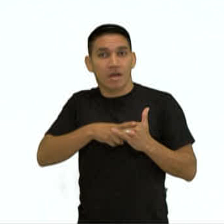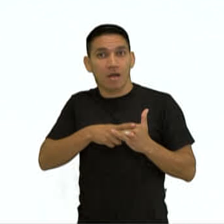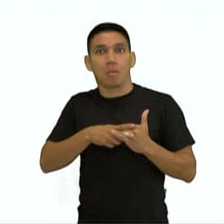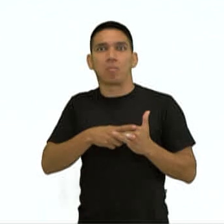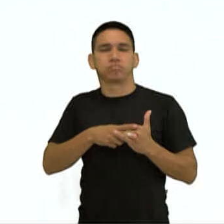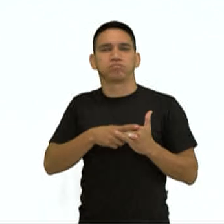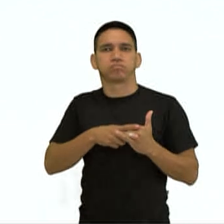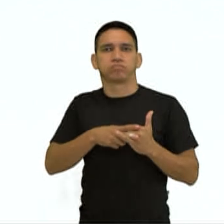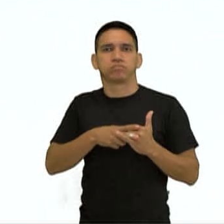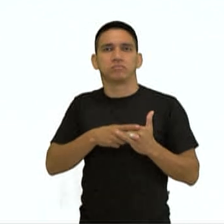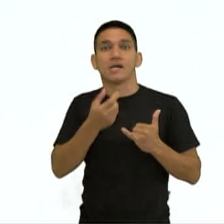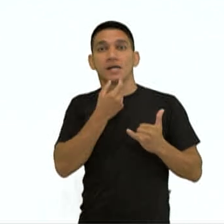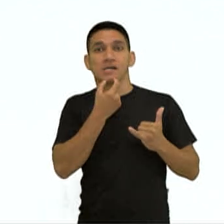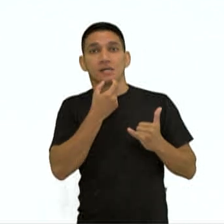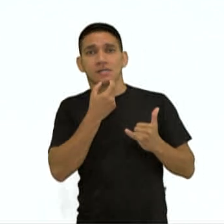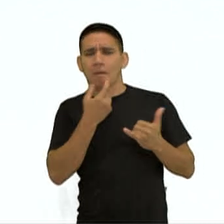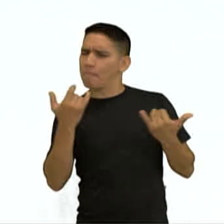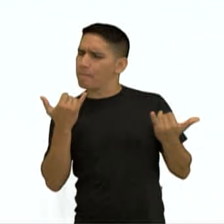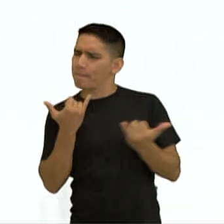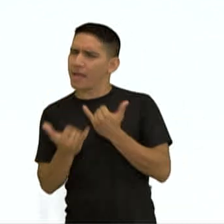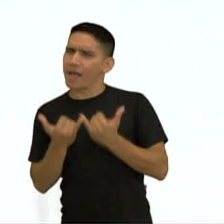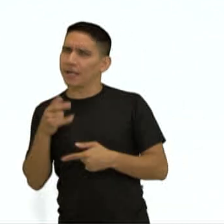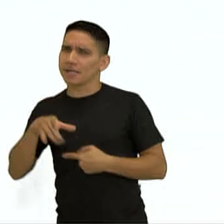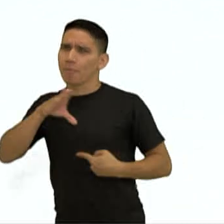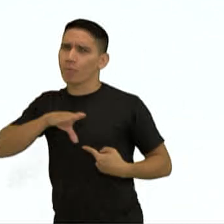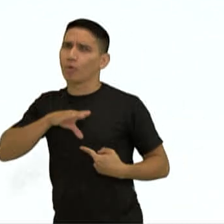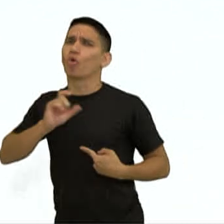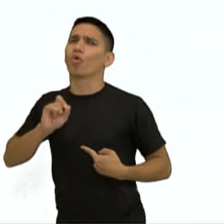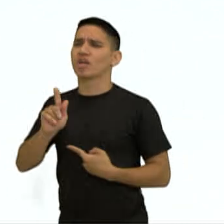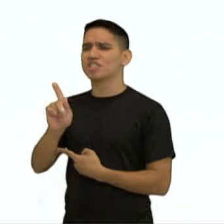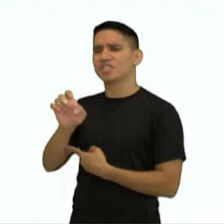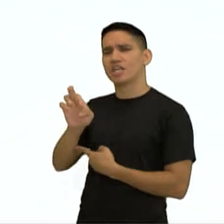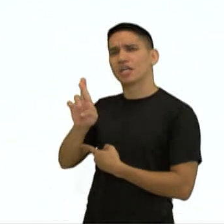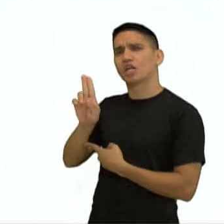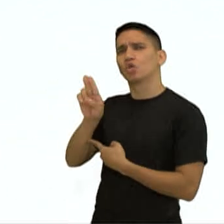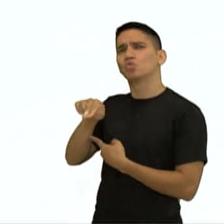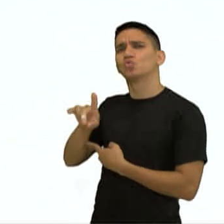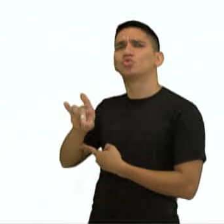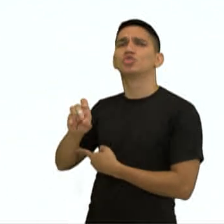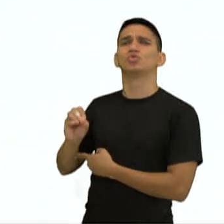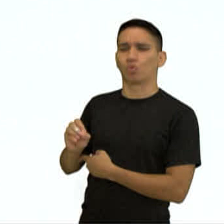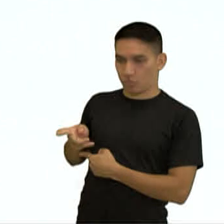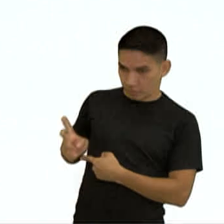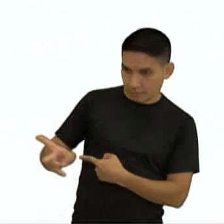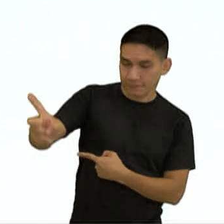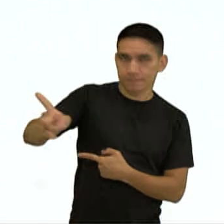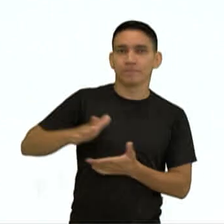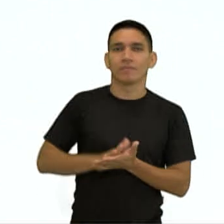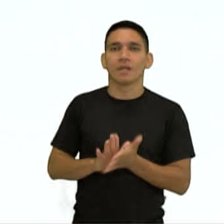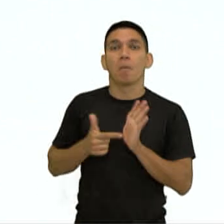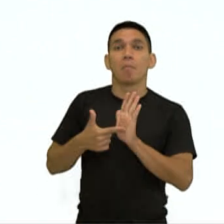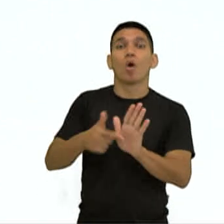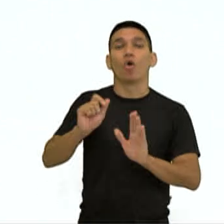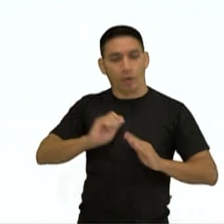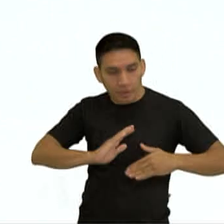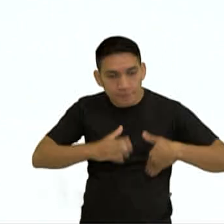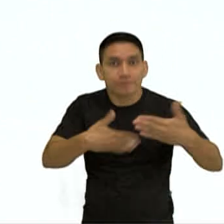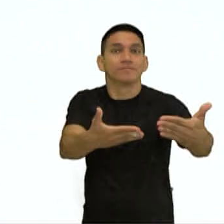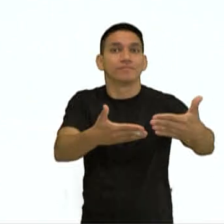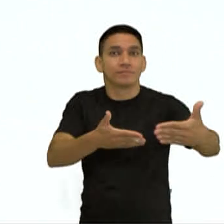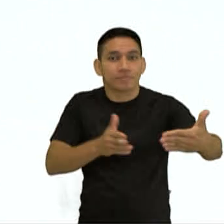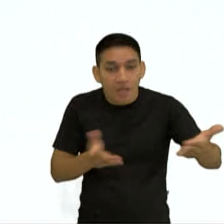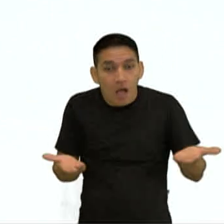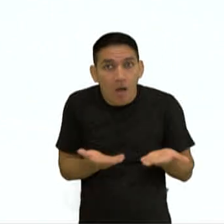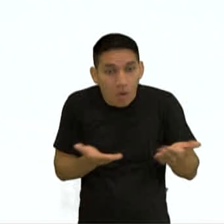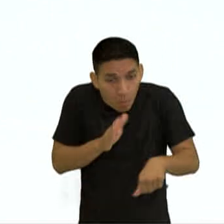gerúndio da língua portuguesa. Ele trata de um tempo verbal utilizado para indicar ações que estão em progresso no presente,